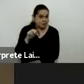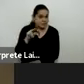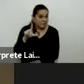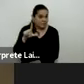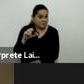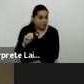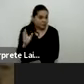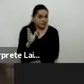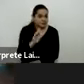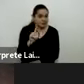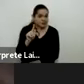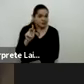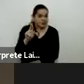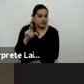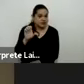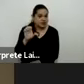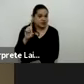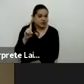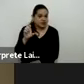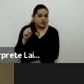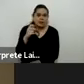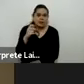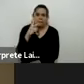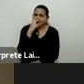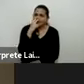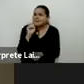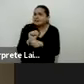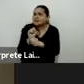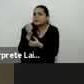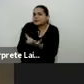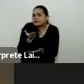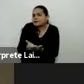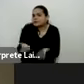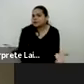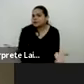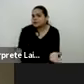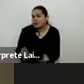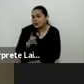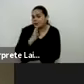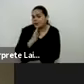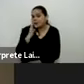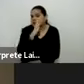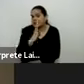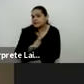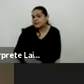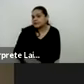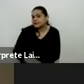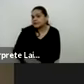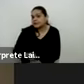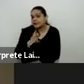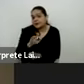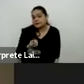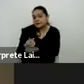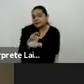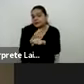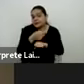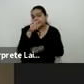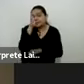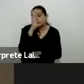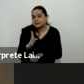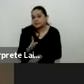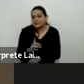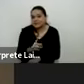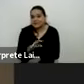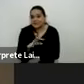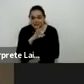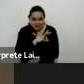demonstra que ele parou de estudar, ele não conhece o Brasil, não conhece a complexidade da economia brasileira. Aumentar salário mínimo não